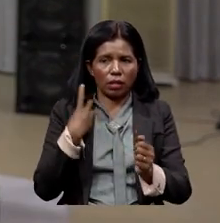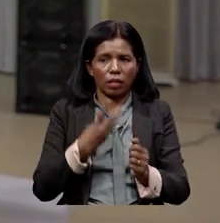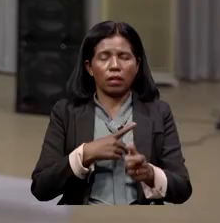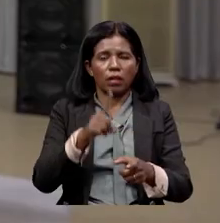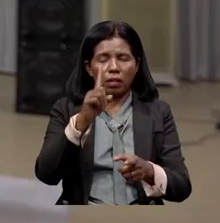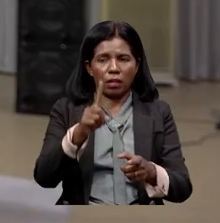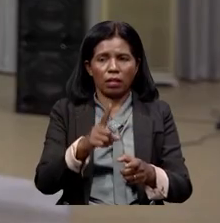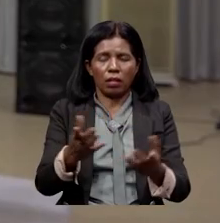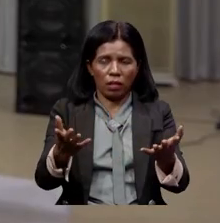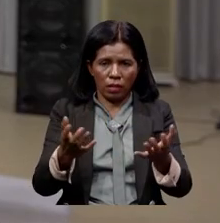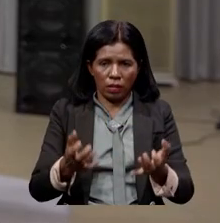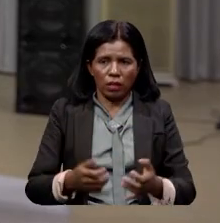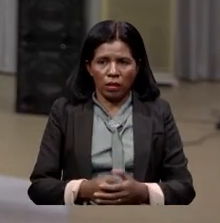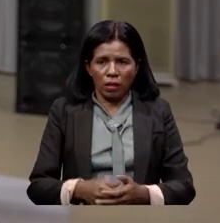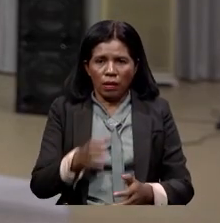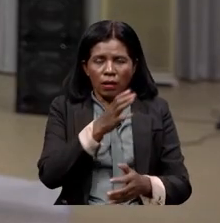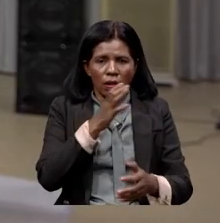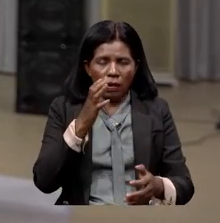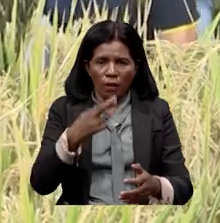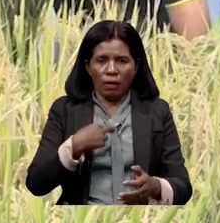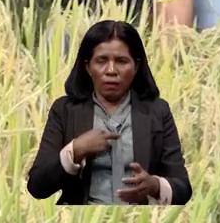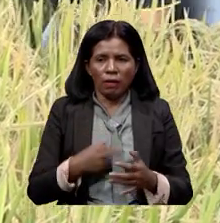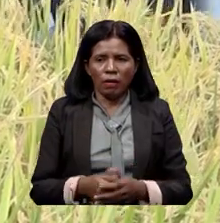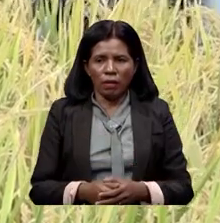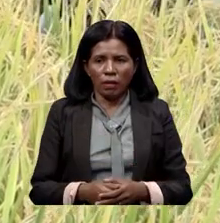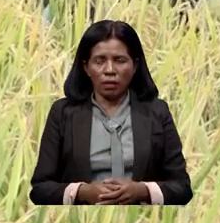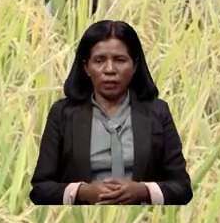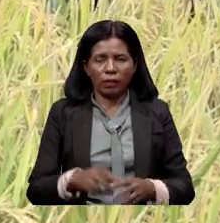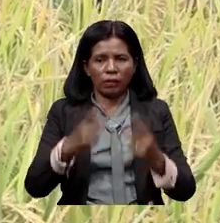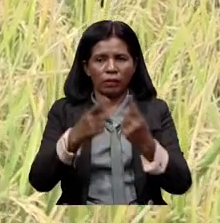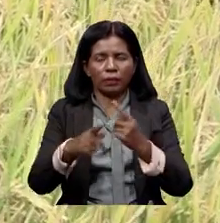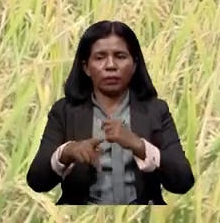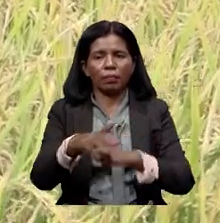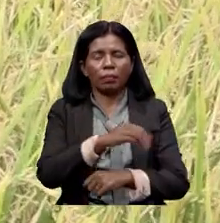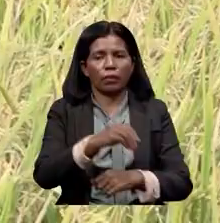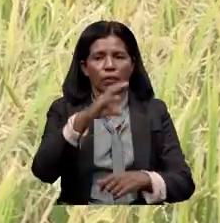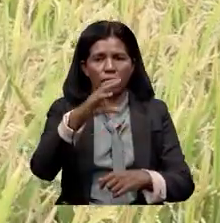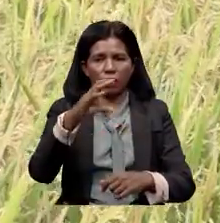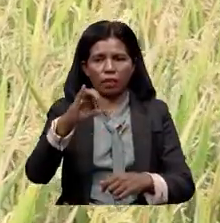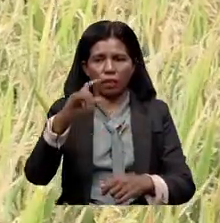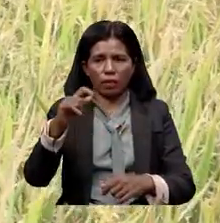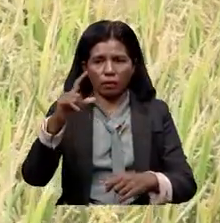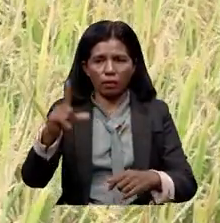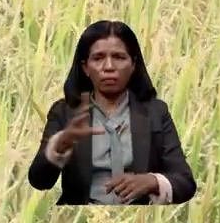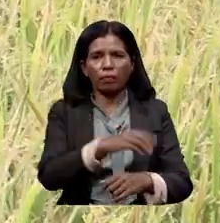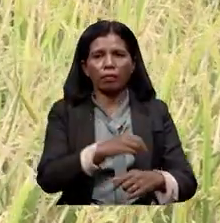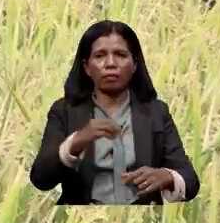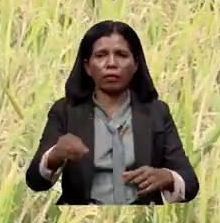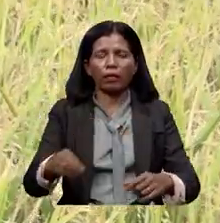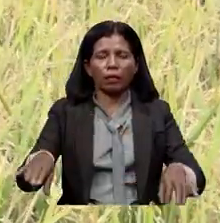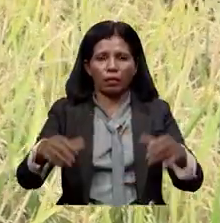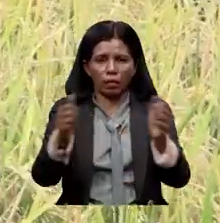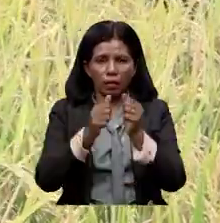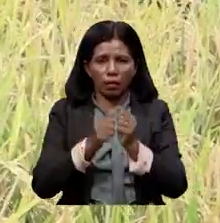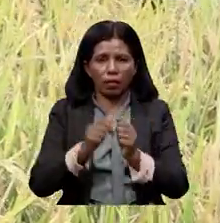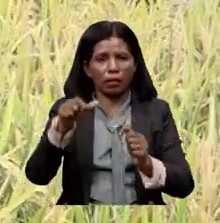maka vontade be agricultor rasik. Durante ne setor privado li husi Câmara Comércio no Indústria Timor Leste, serviço